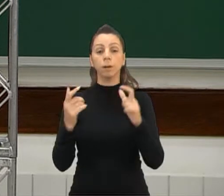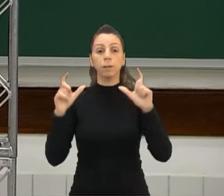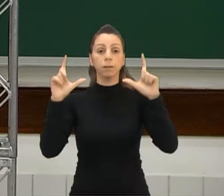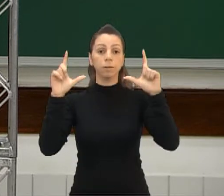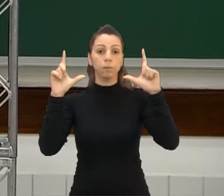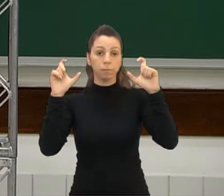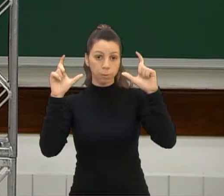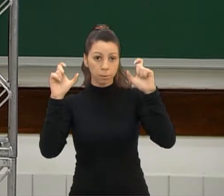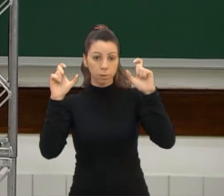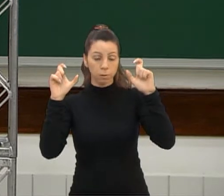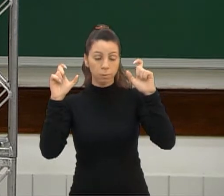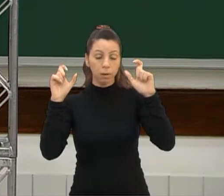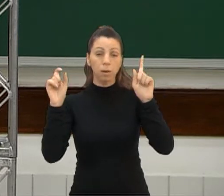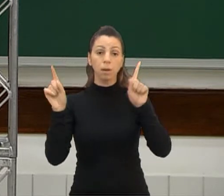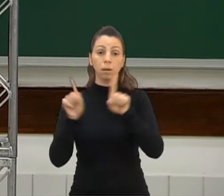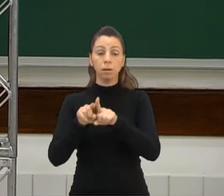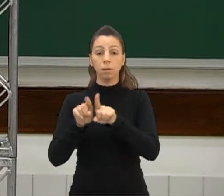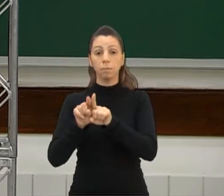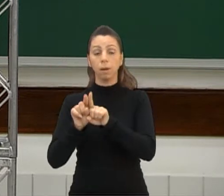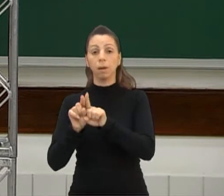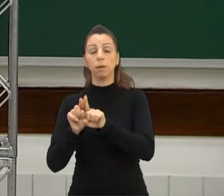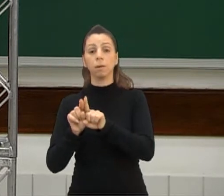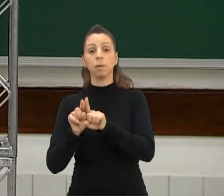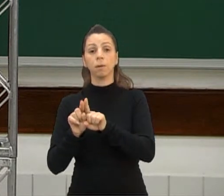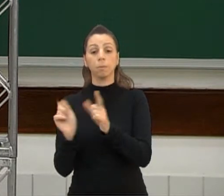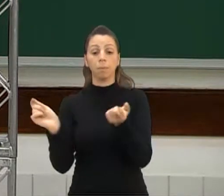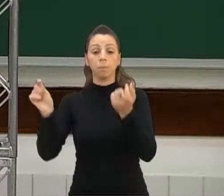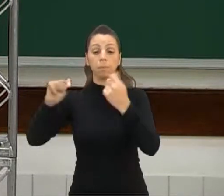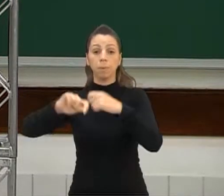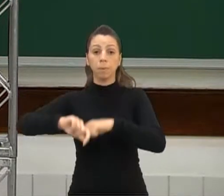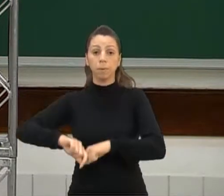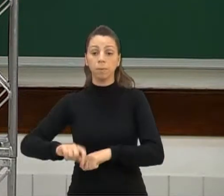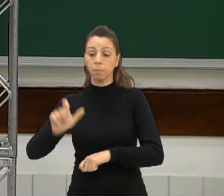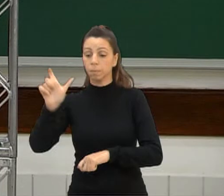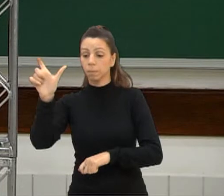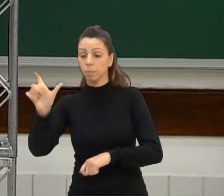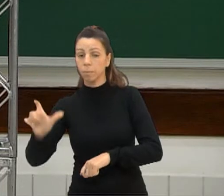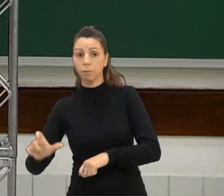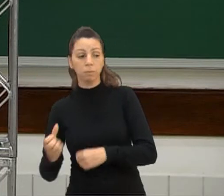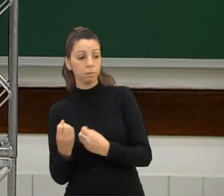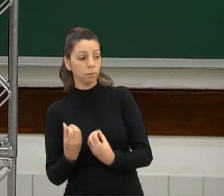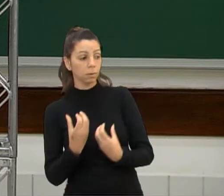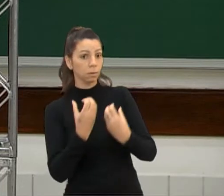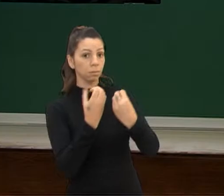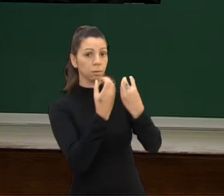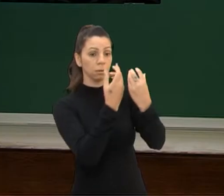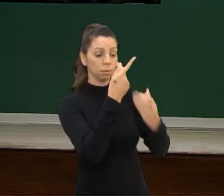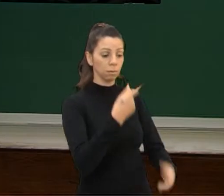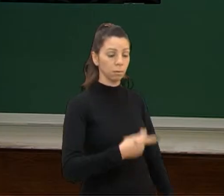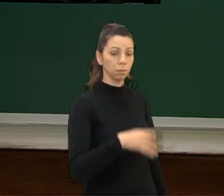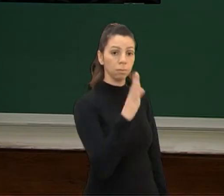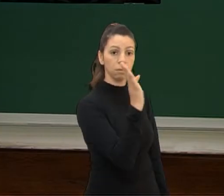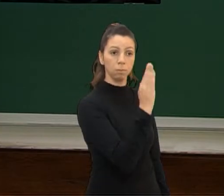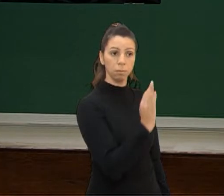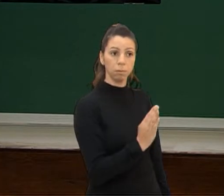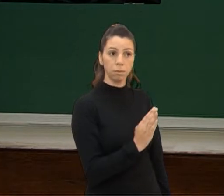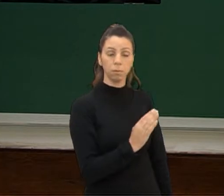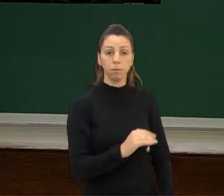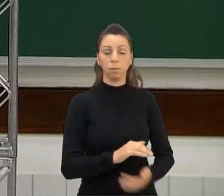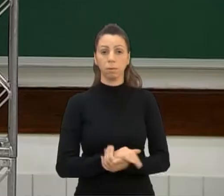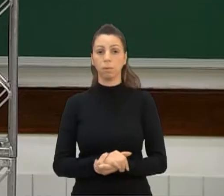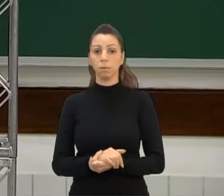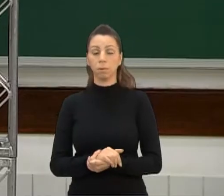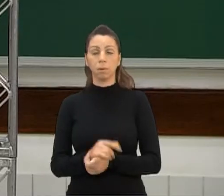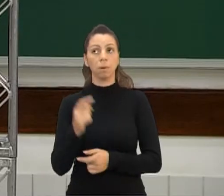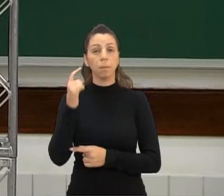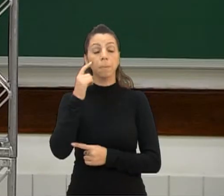dessa usuária vir ao Brasil, principalmente no momento em que ela fala aqui, penso em irme a Brasil em vacaciones,